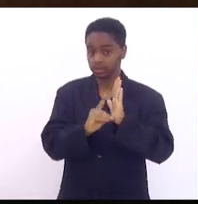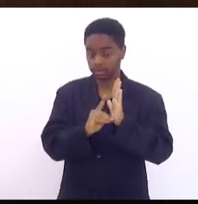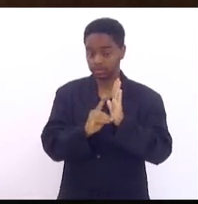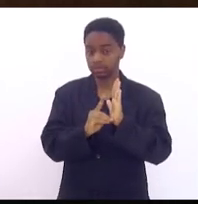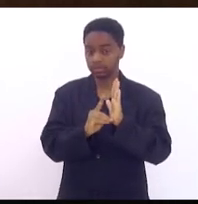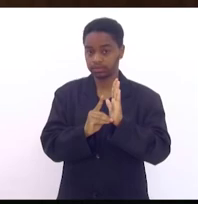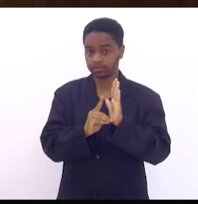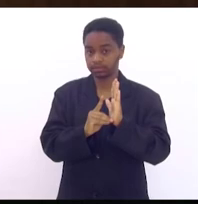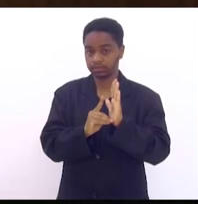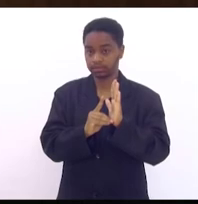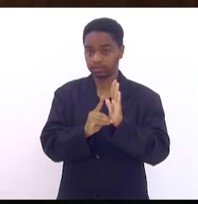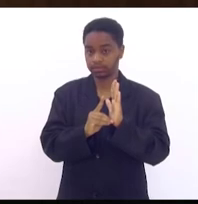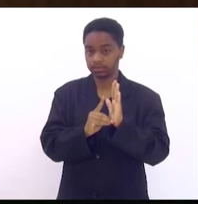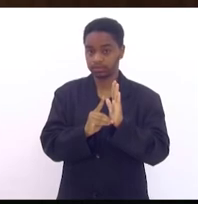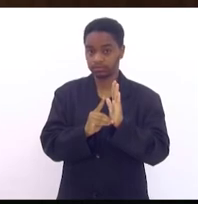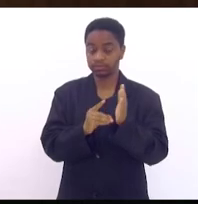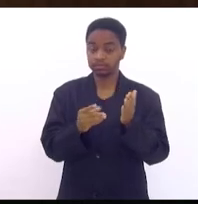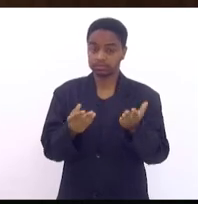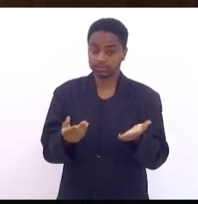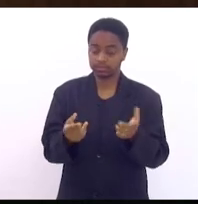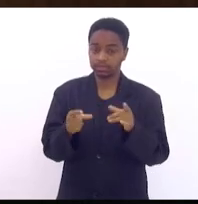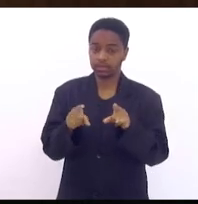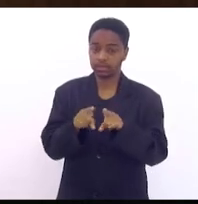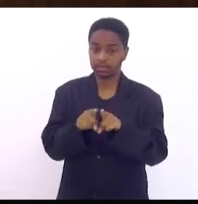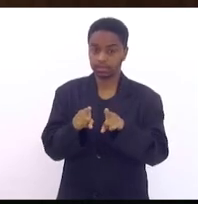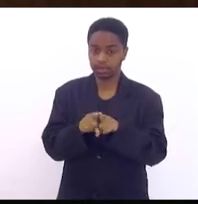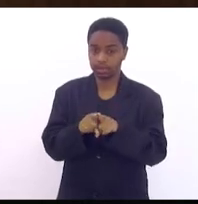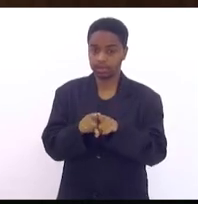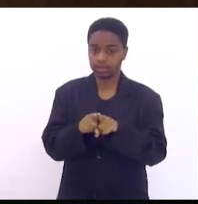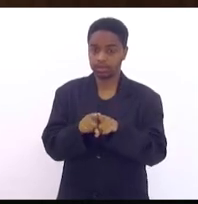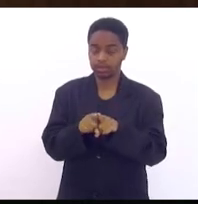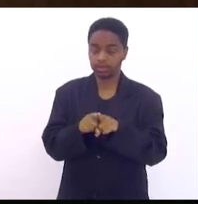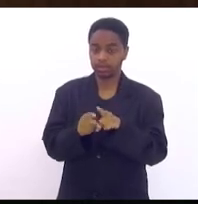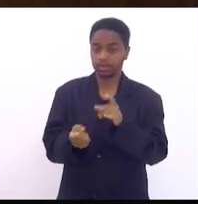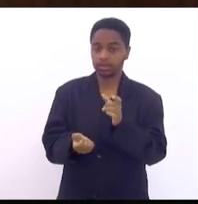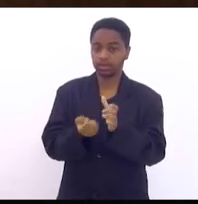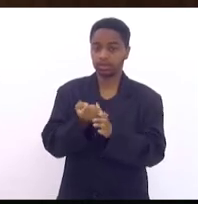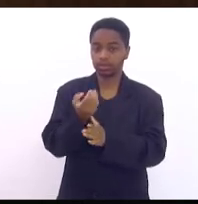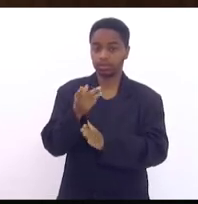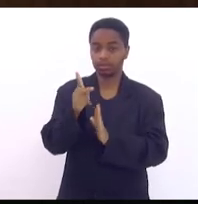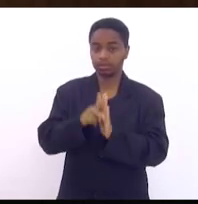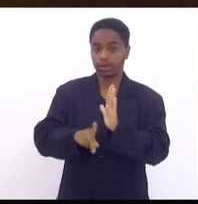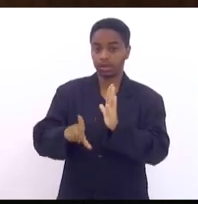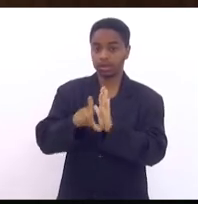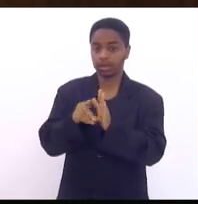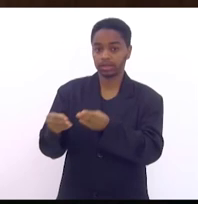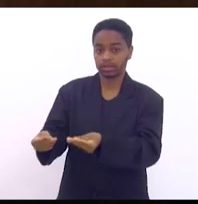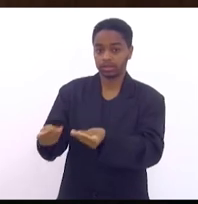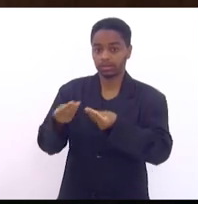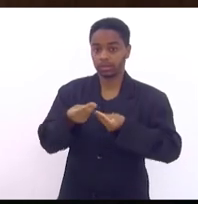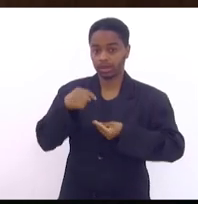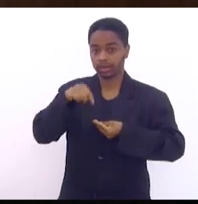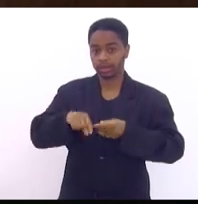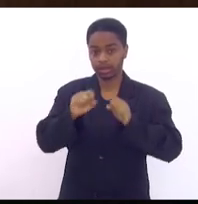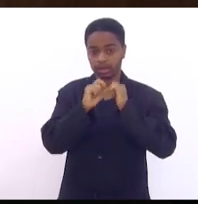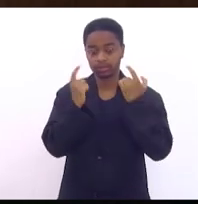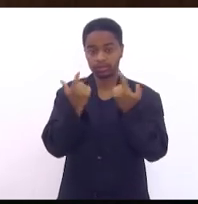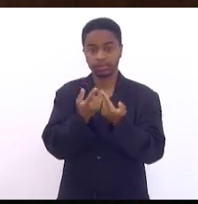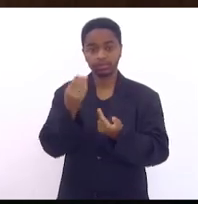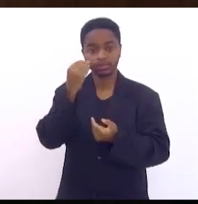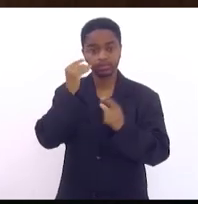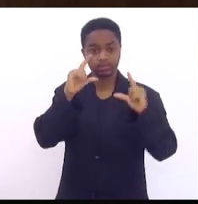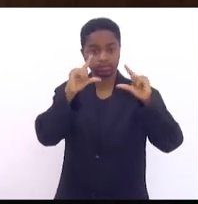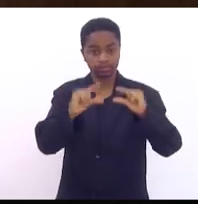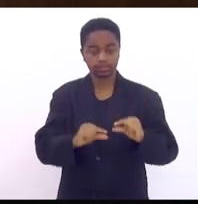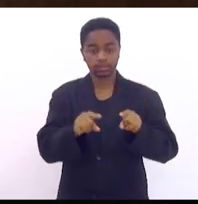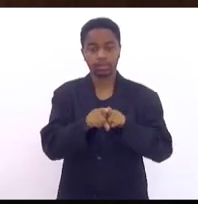aderiu por decreto e, concomitantemente, mandou um projeto de lei para casa para fazer as mesmas reduções